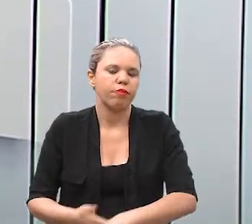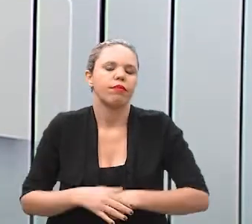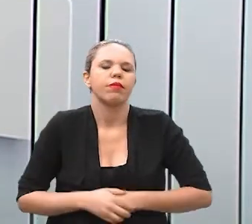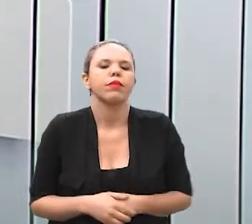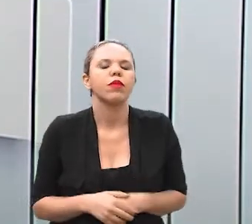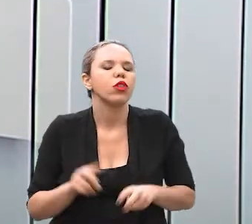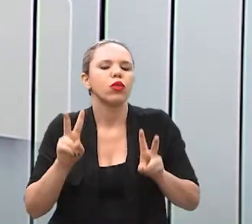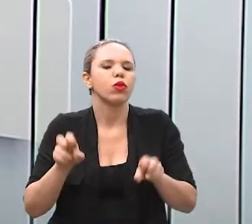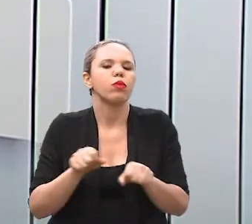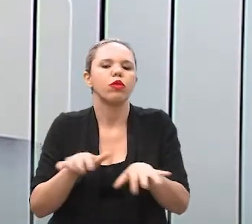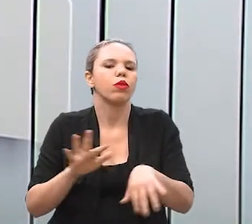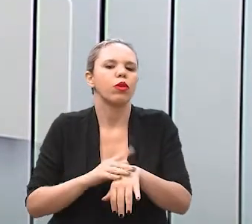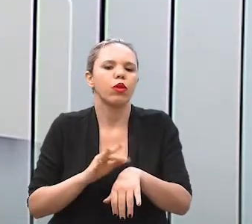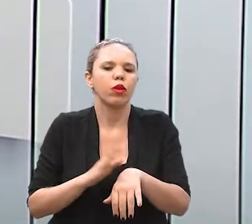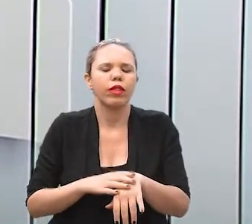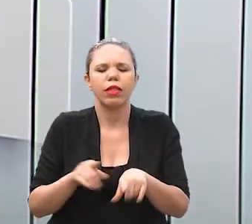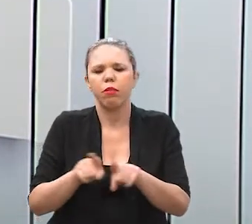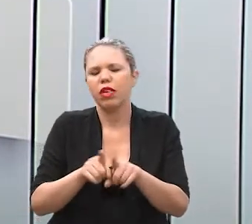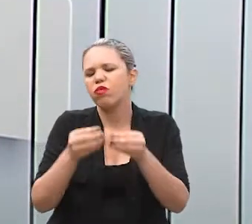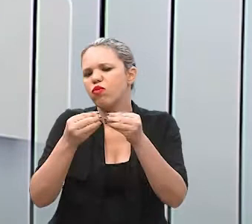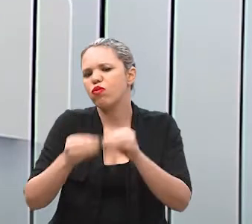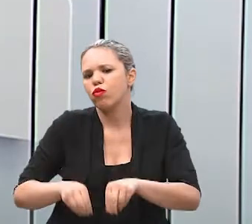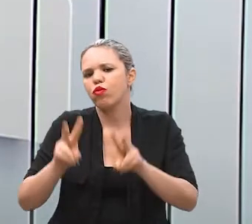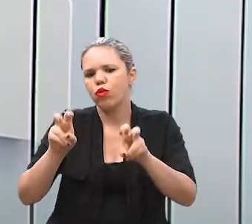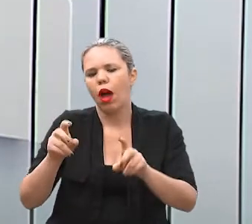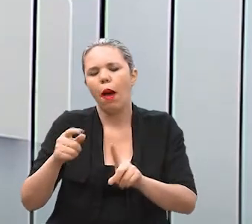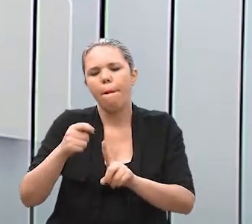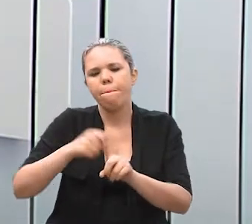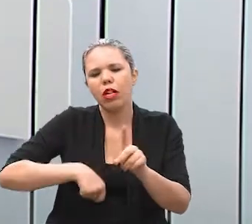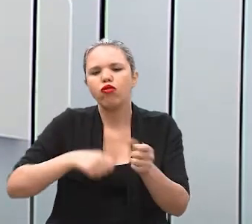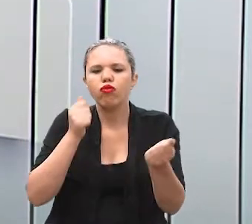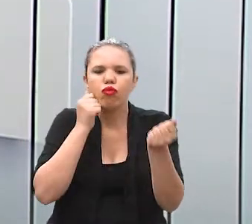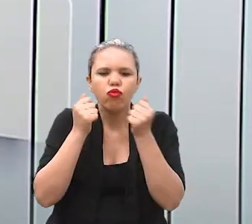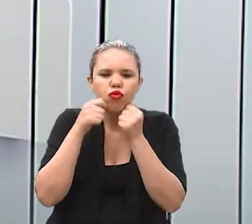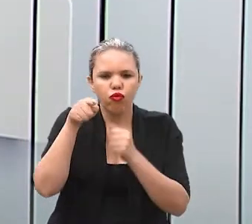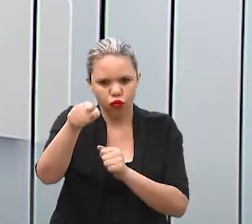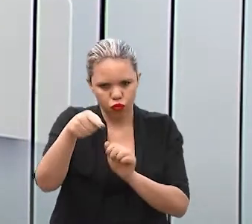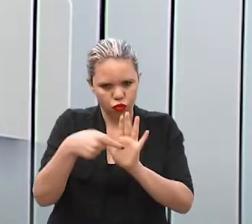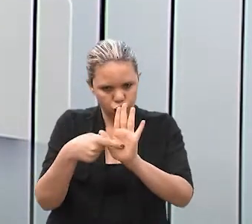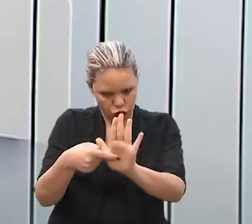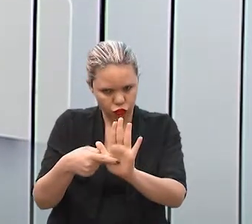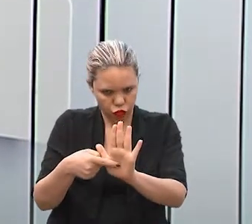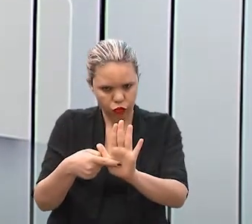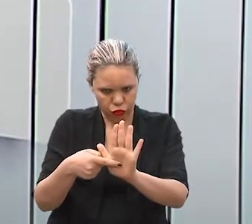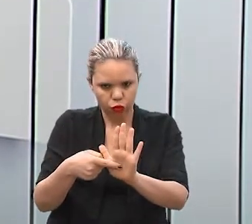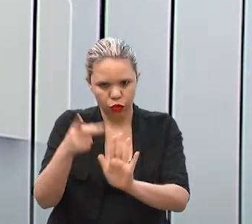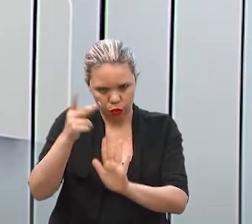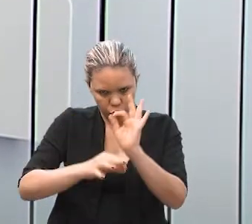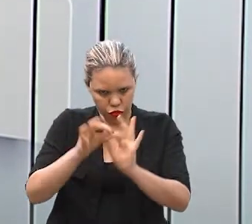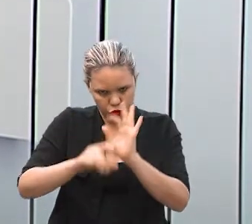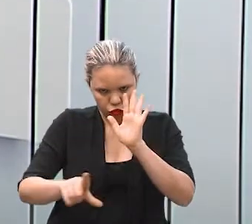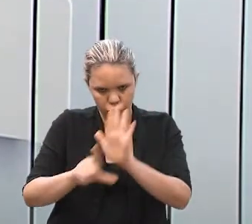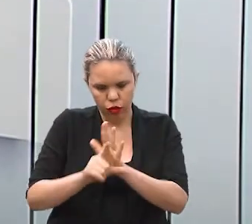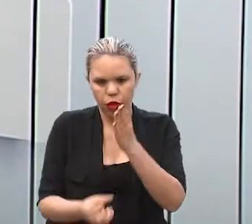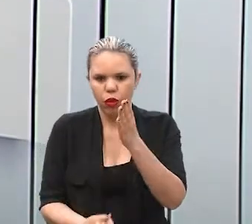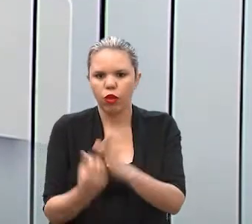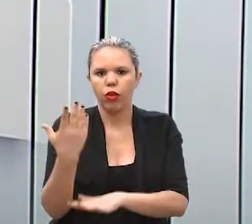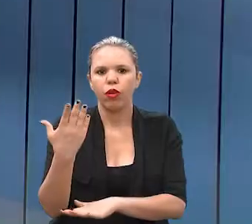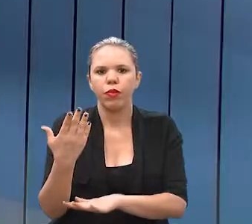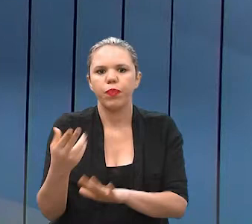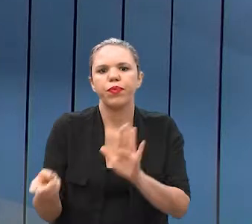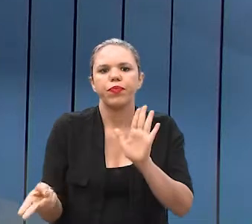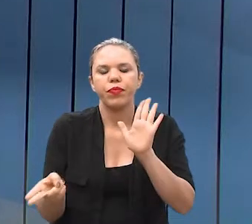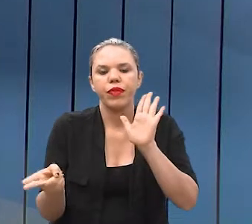esta pandemia e sobre os impactos, no mês de julho, o senhor apresentou um projeto para a criação do